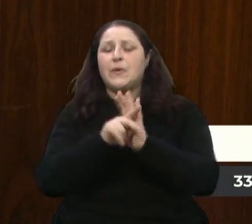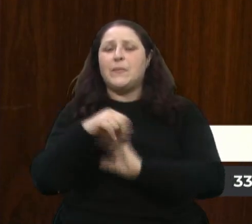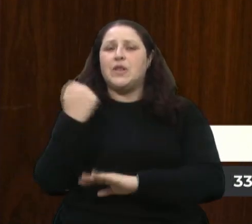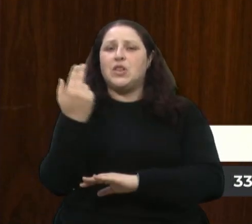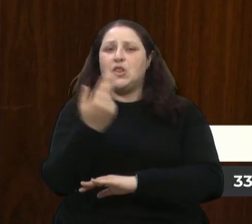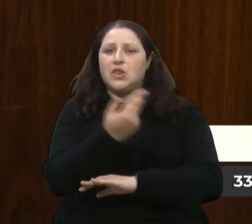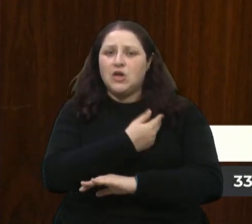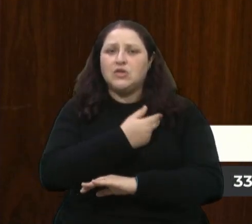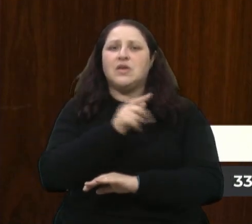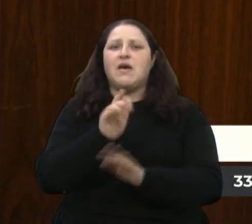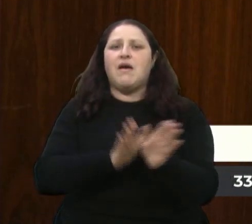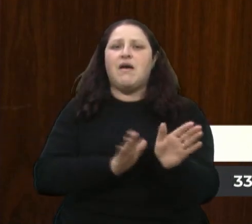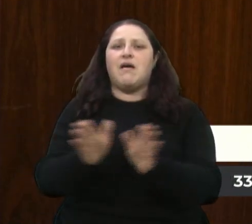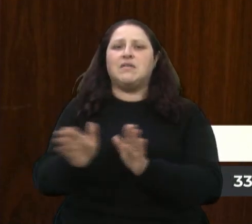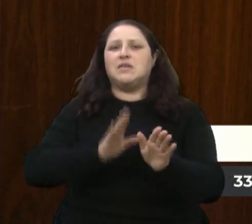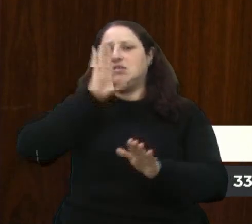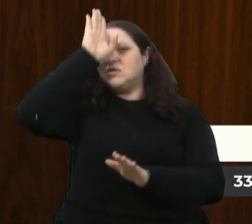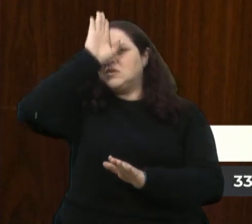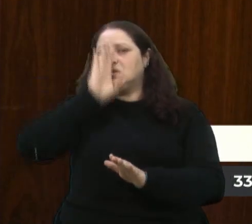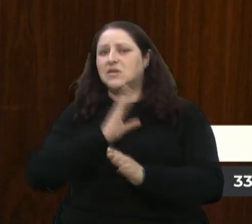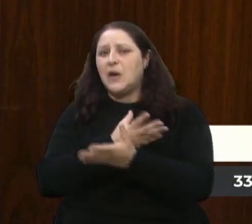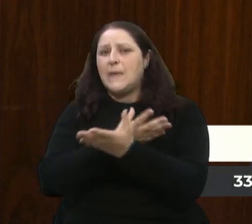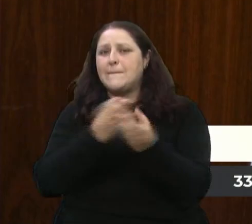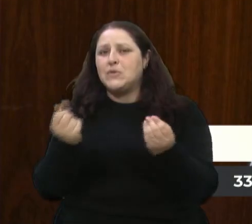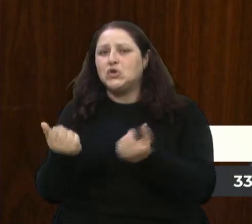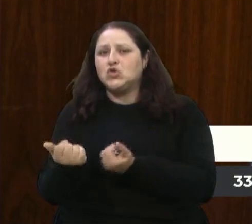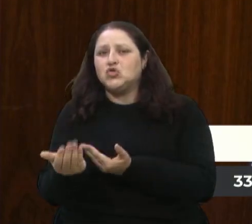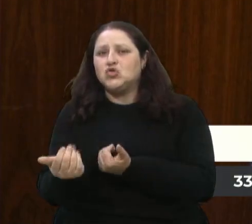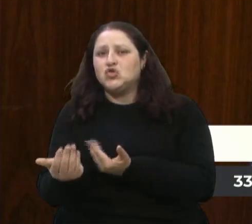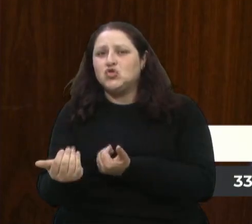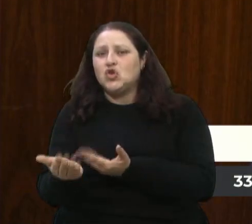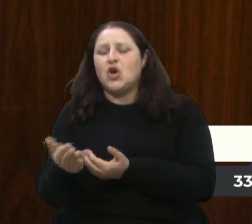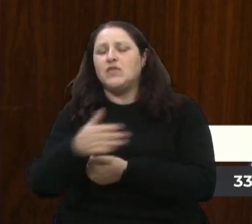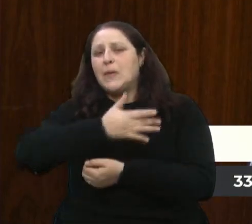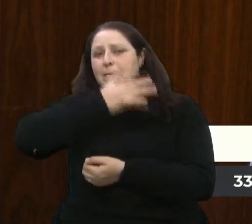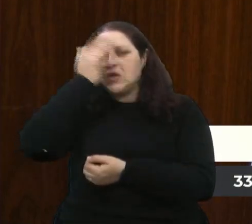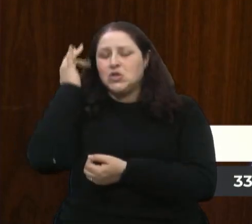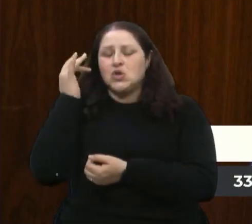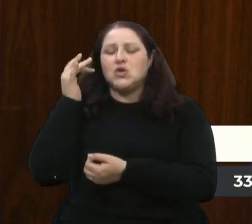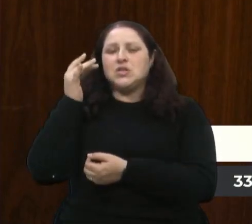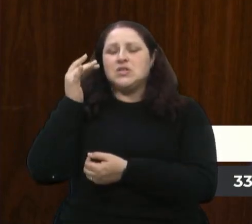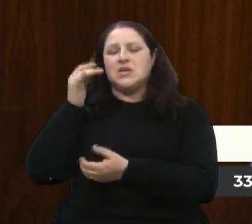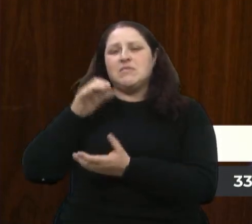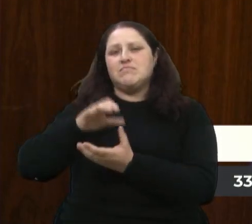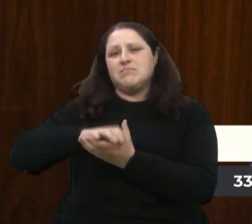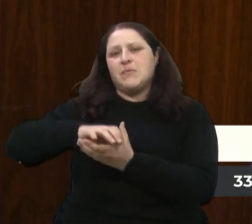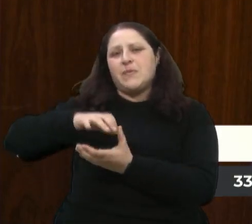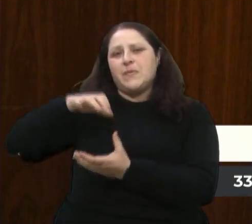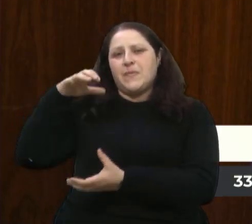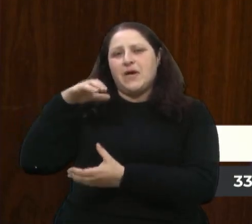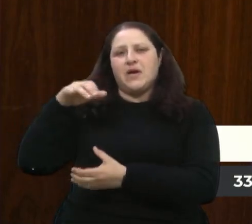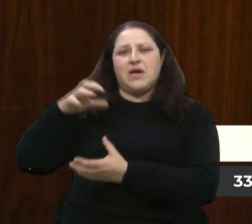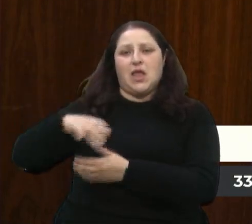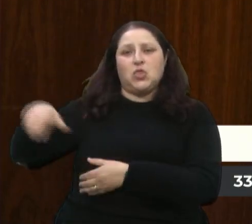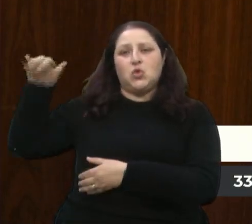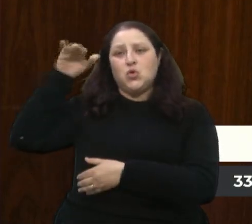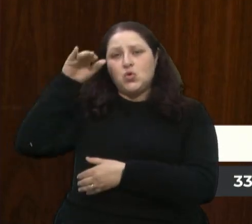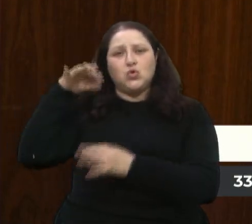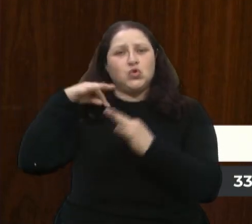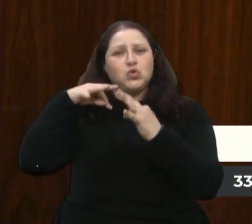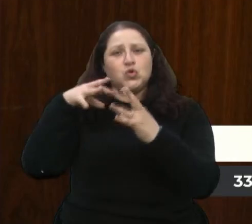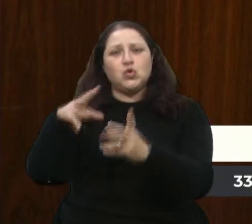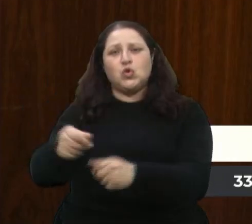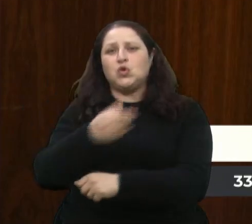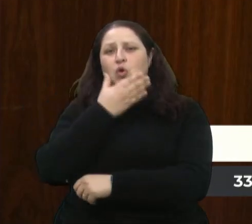que é o acesso gratuito para tantos jovens, pessoas mais velhas, idosos, todos aqueles e aquelas